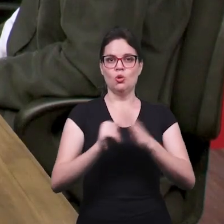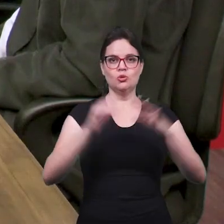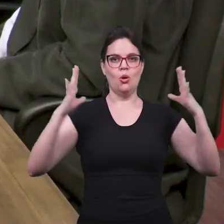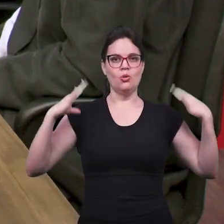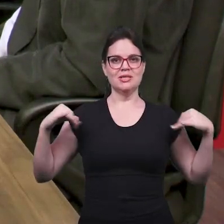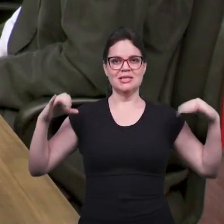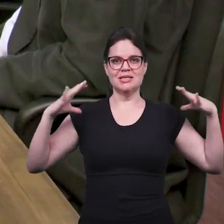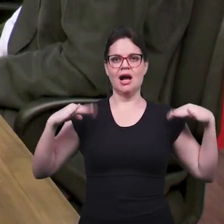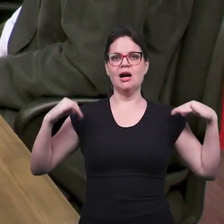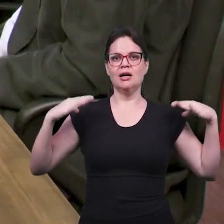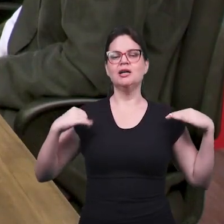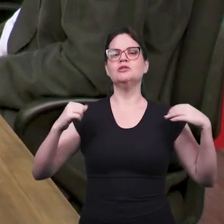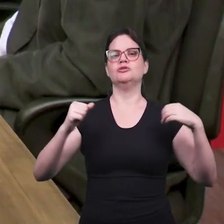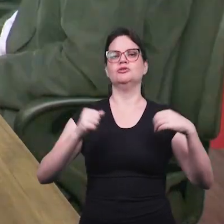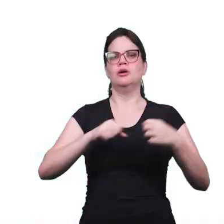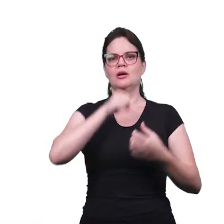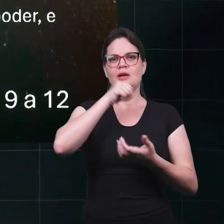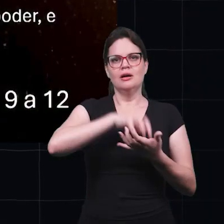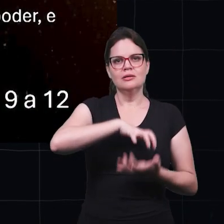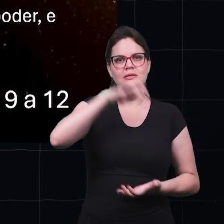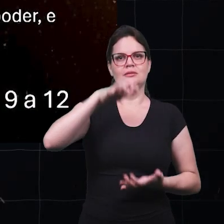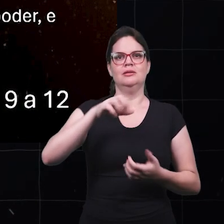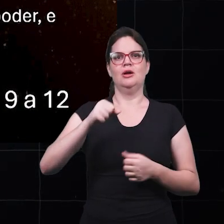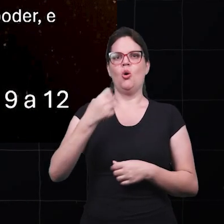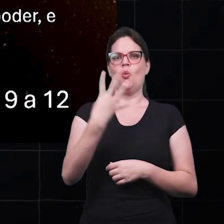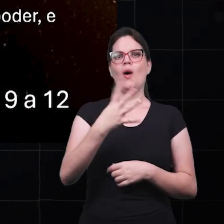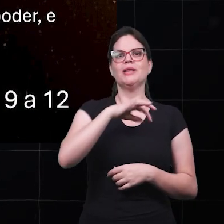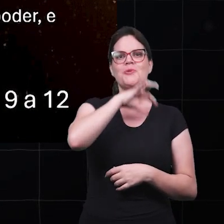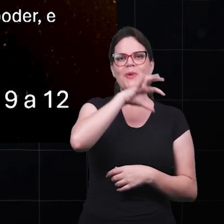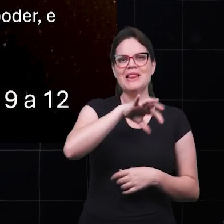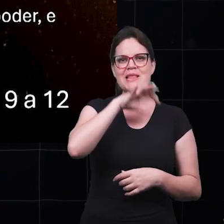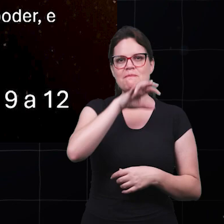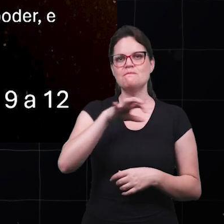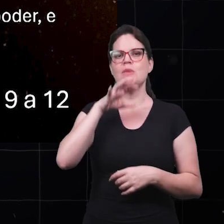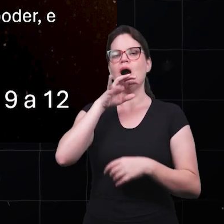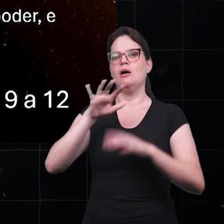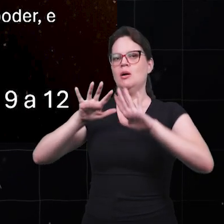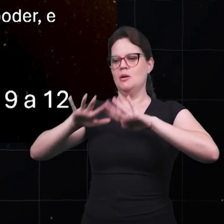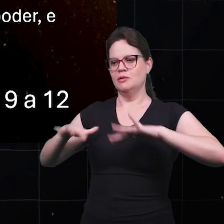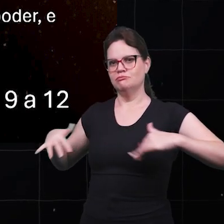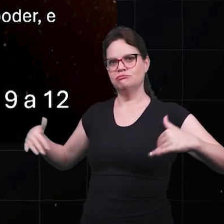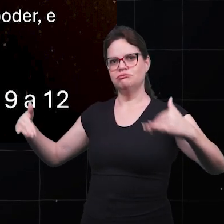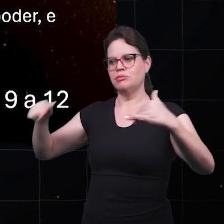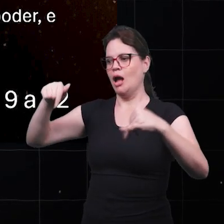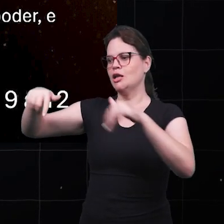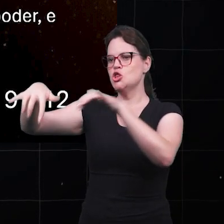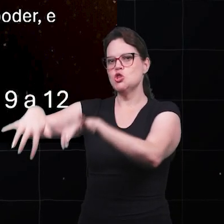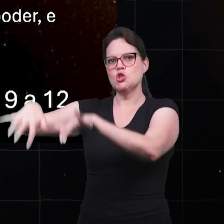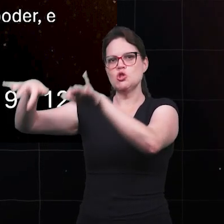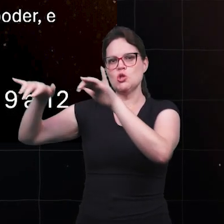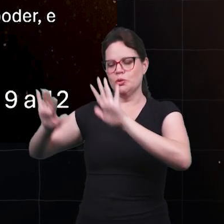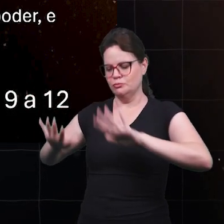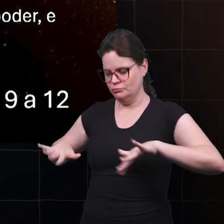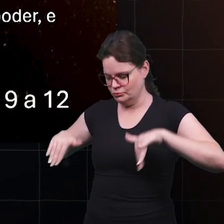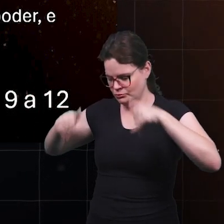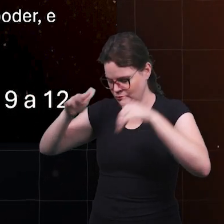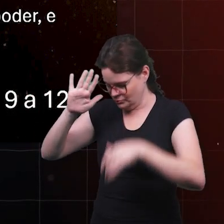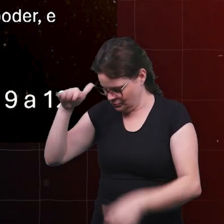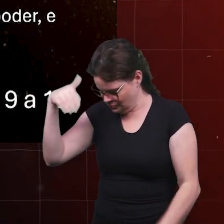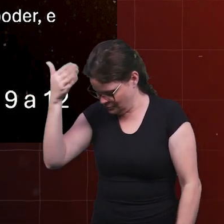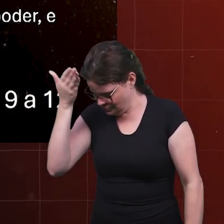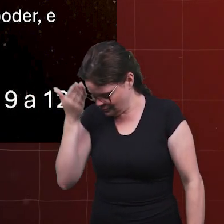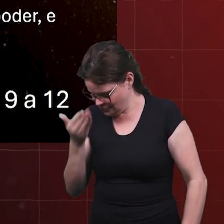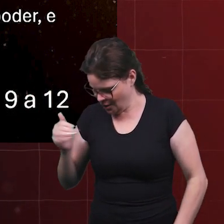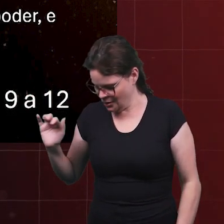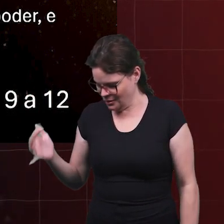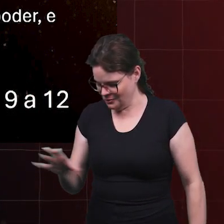e dos anciãos, dos 4 animais, e prostraram-se diante do trono sobre os seus rostos e adoraram a